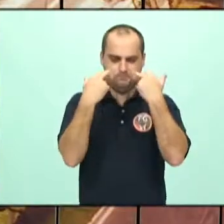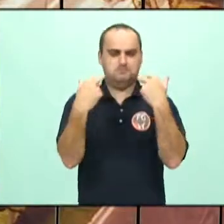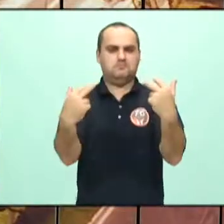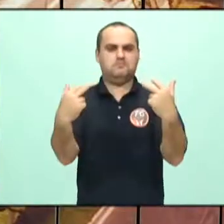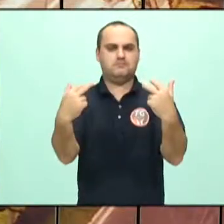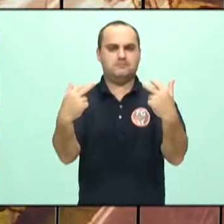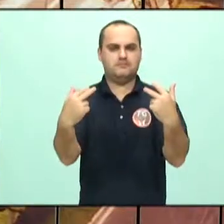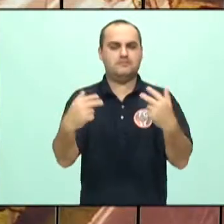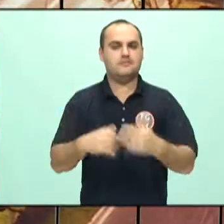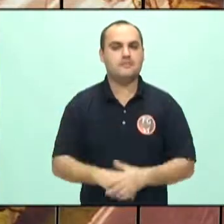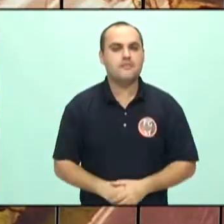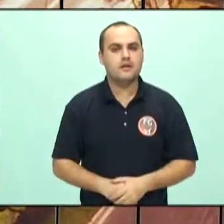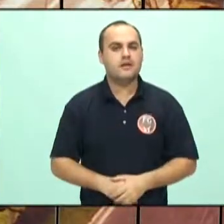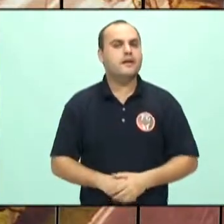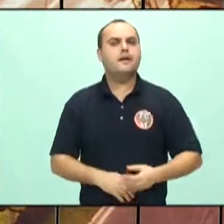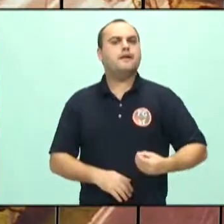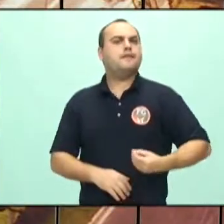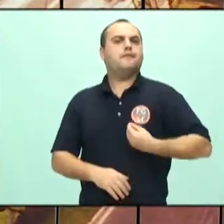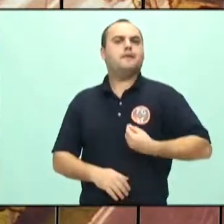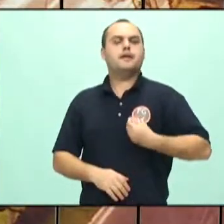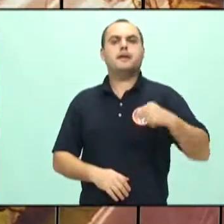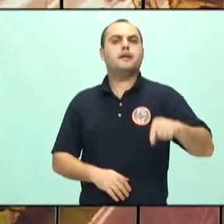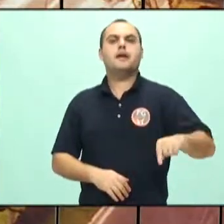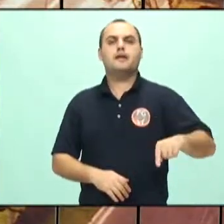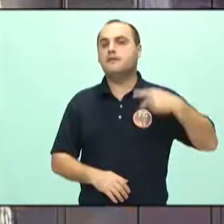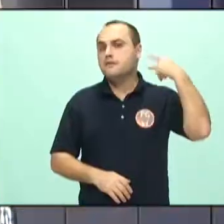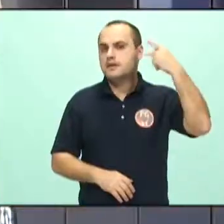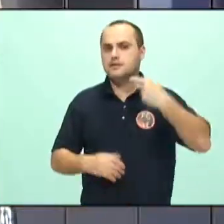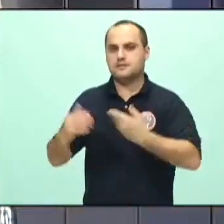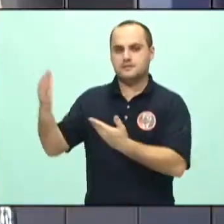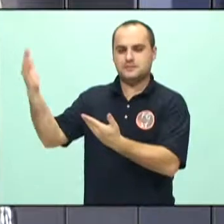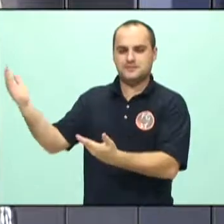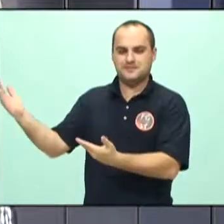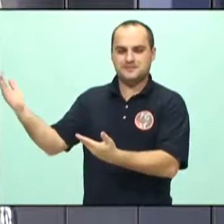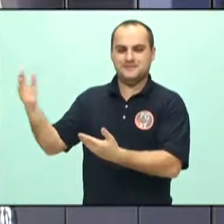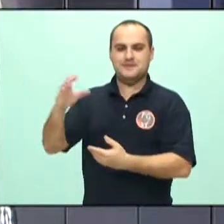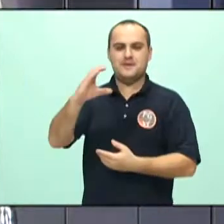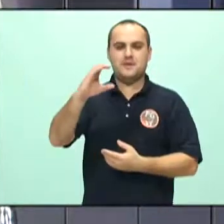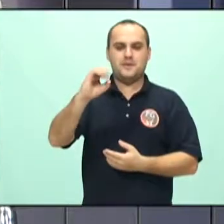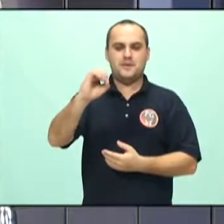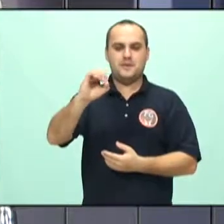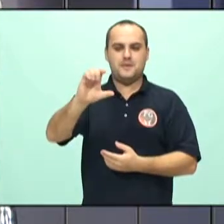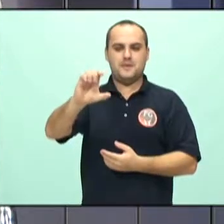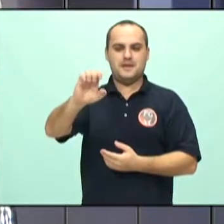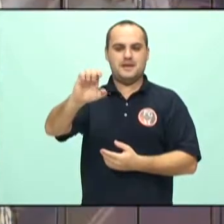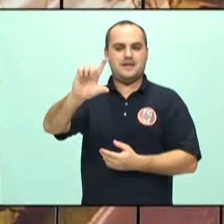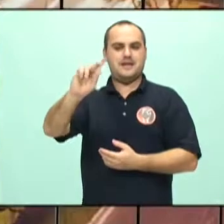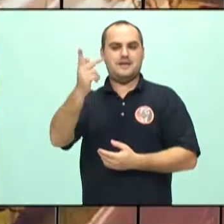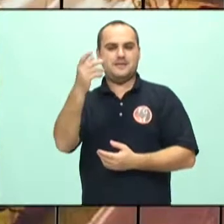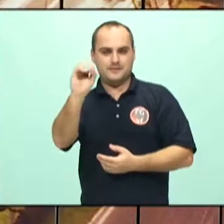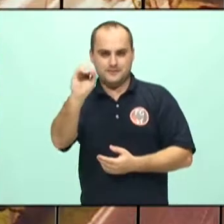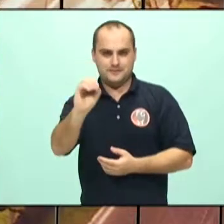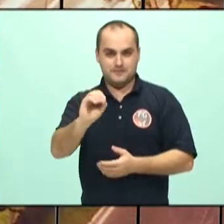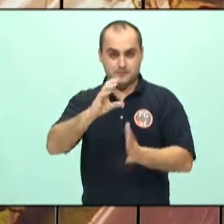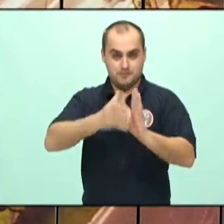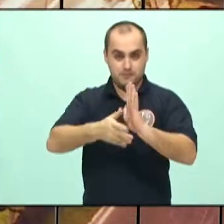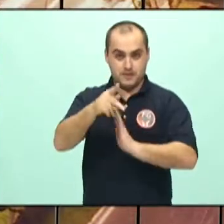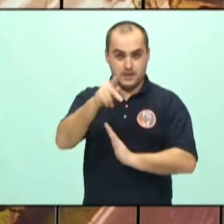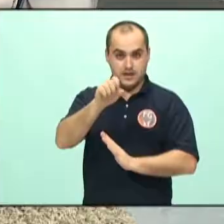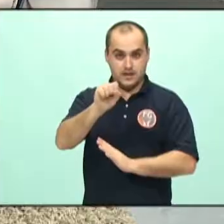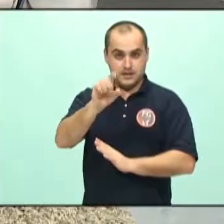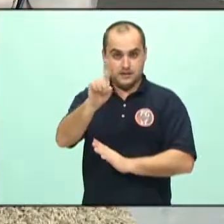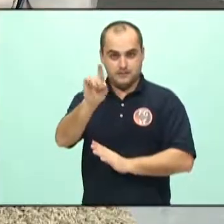no programa de hoje. Recebemos a visita do vereador Robson Coelho, do PSDB. Boa noite, vereador.